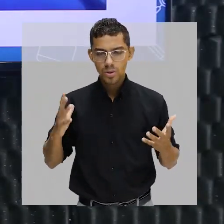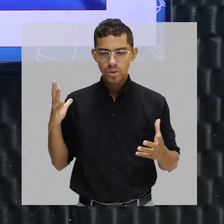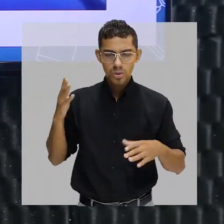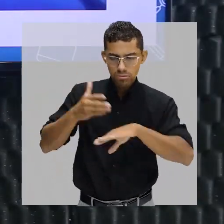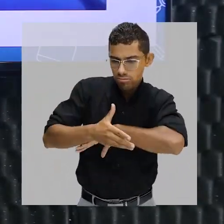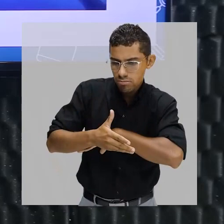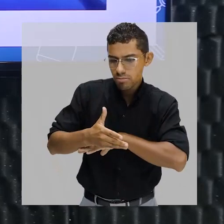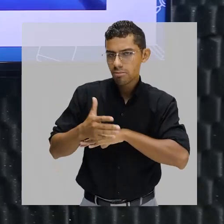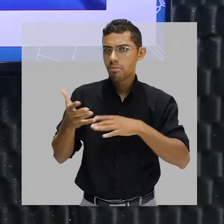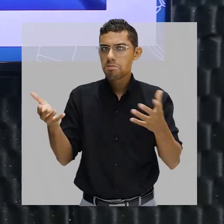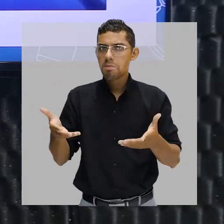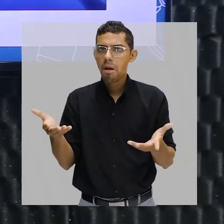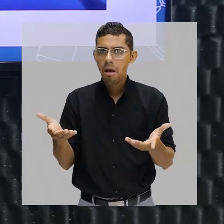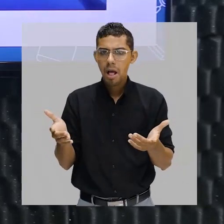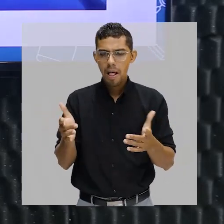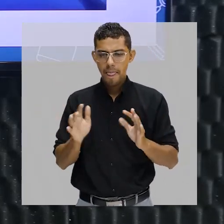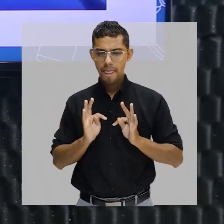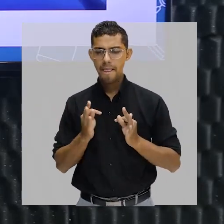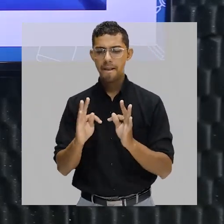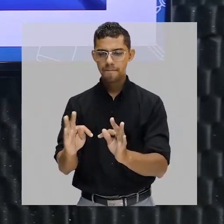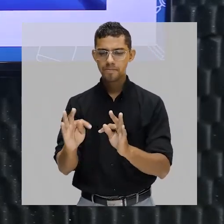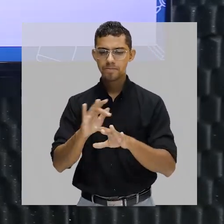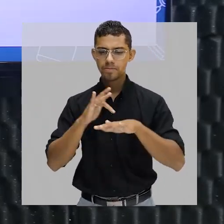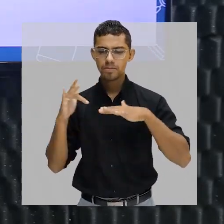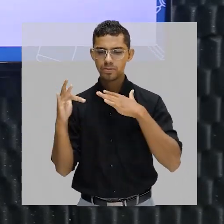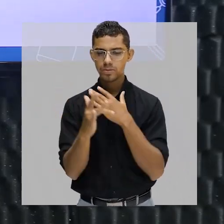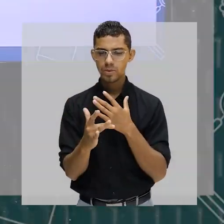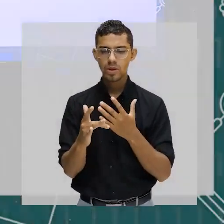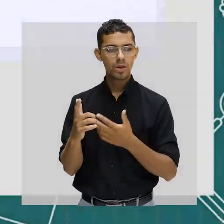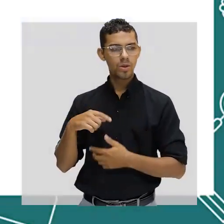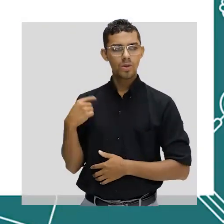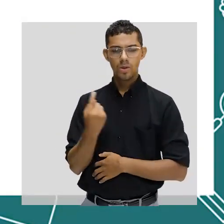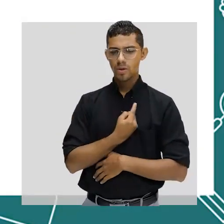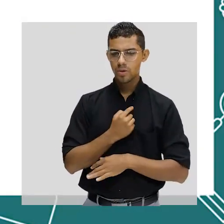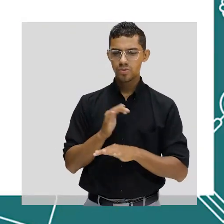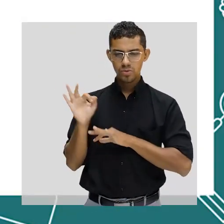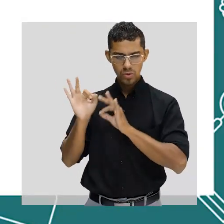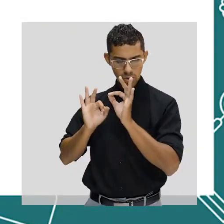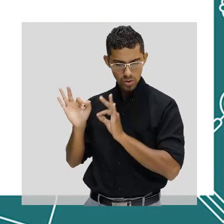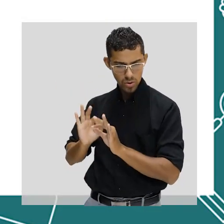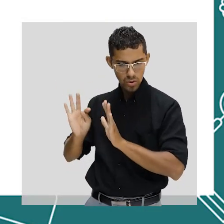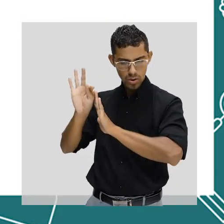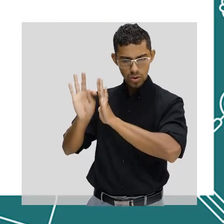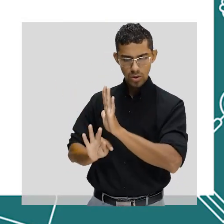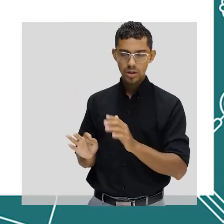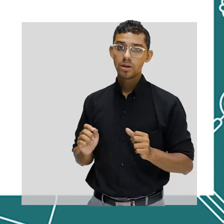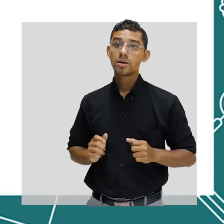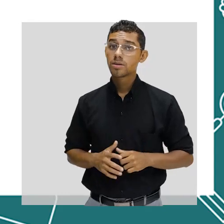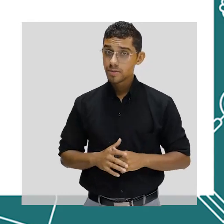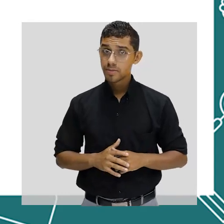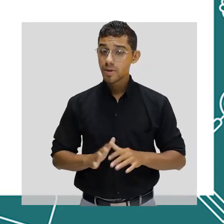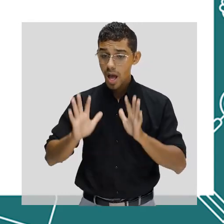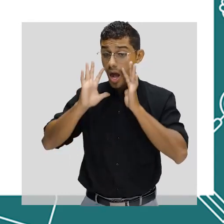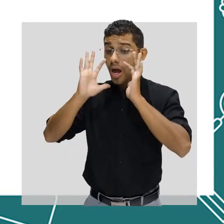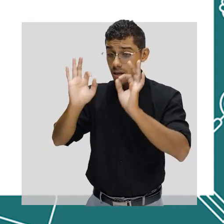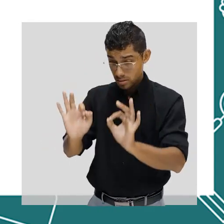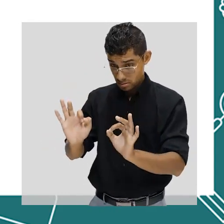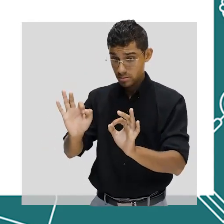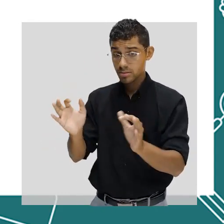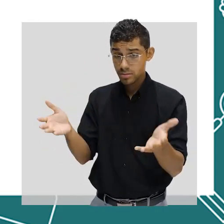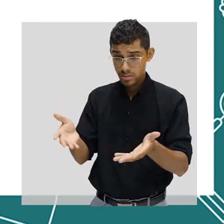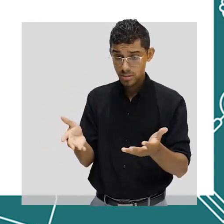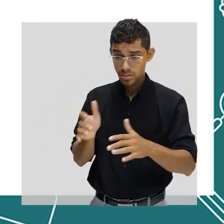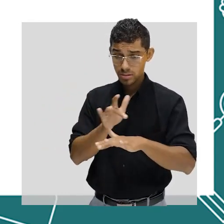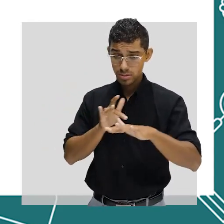virtual, essa era digital. Então, nós escrevemos textos. E para atender essa demanda